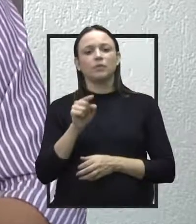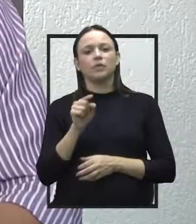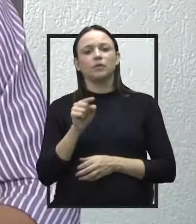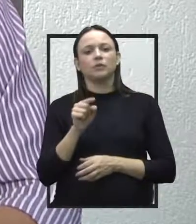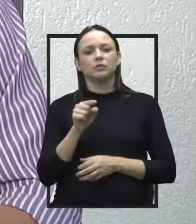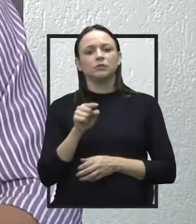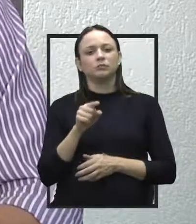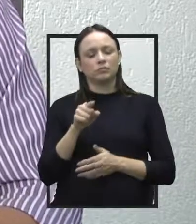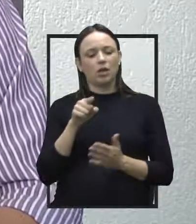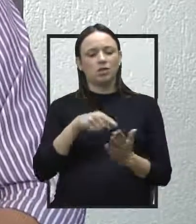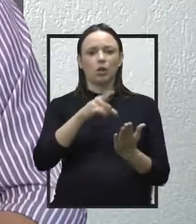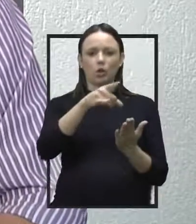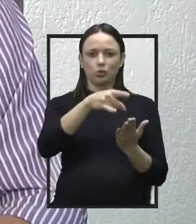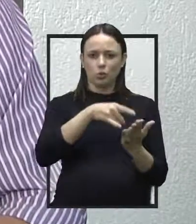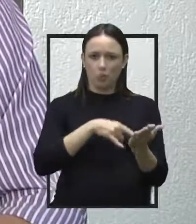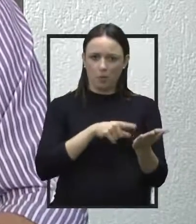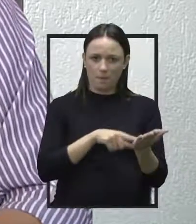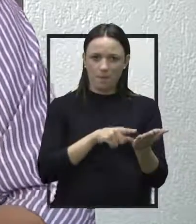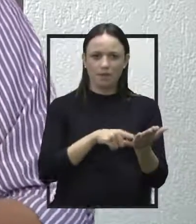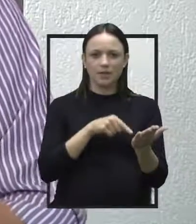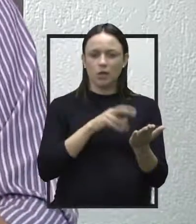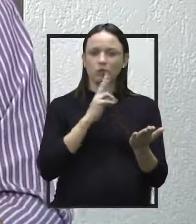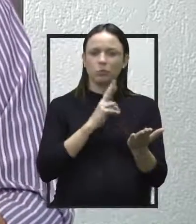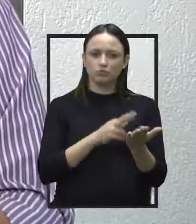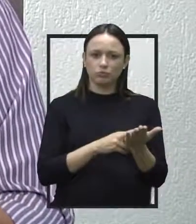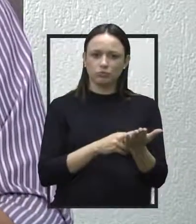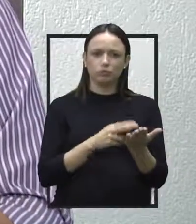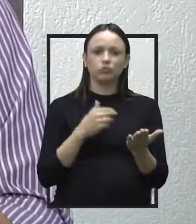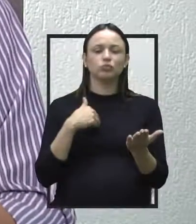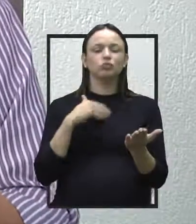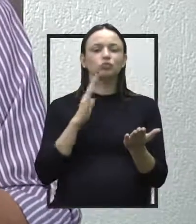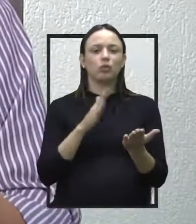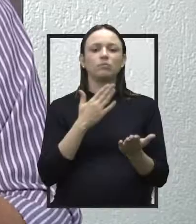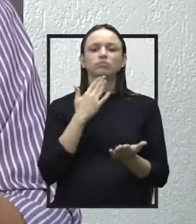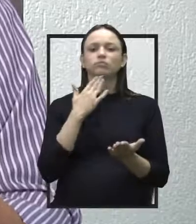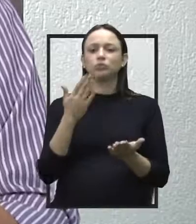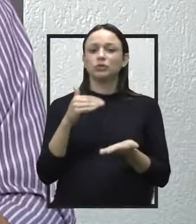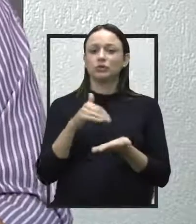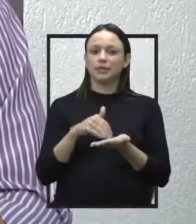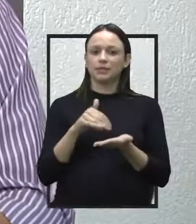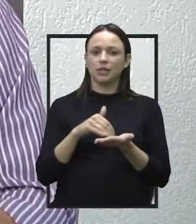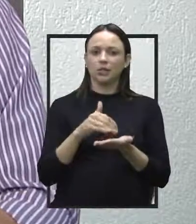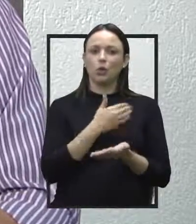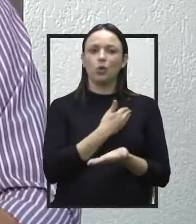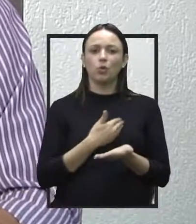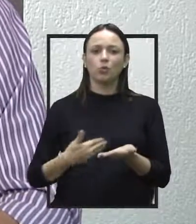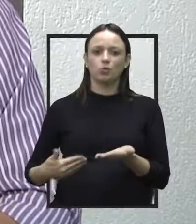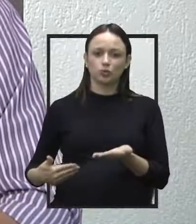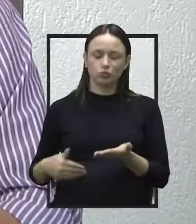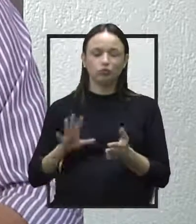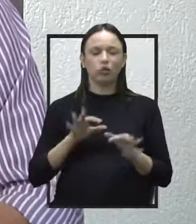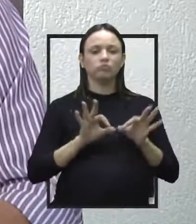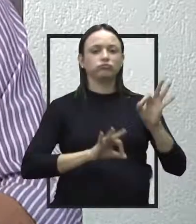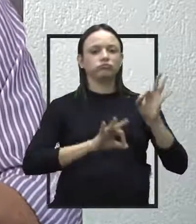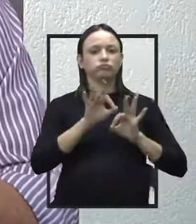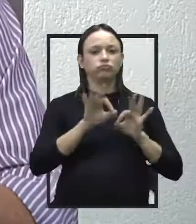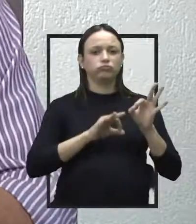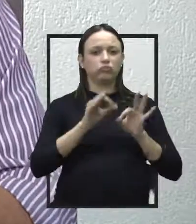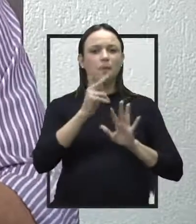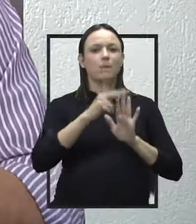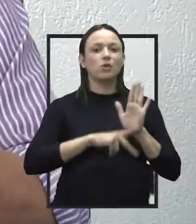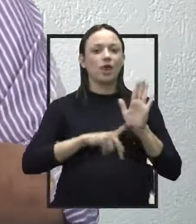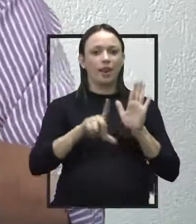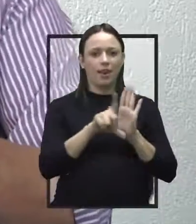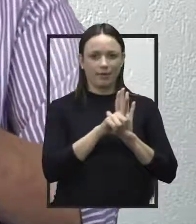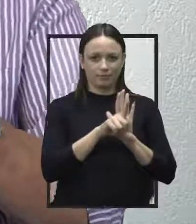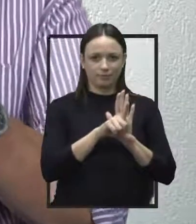através desse documento, que é a resposta, já solicitou à Secretaria de Governo a elaboração de um projeto